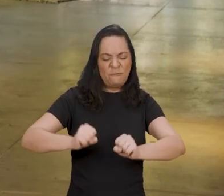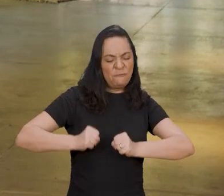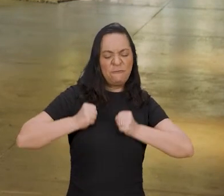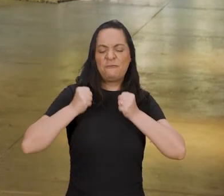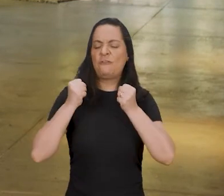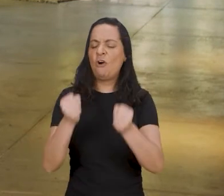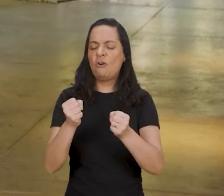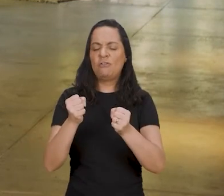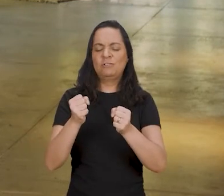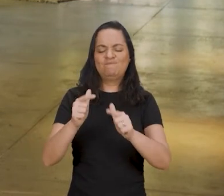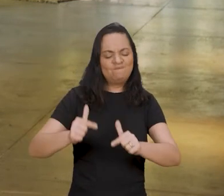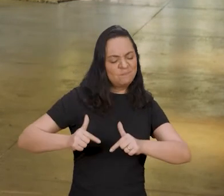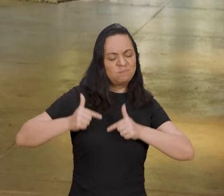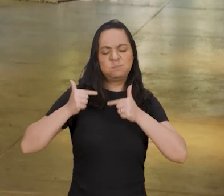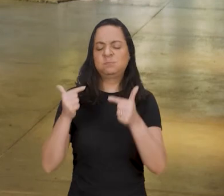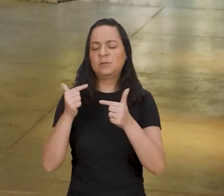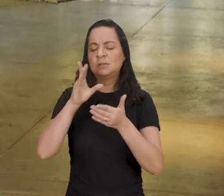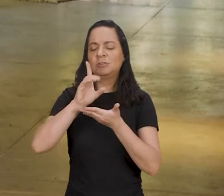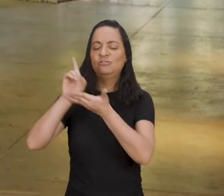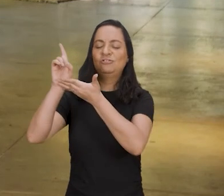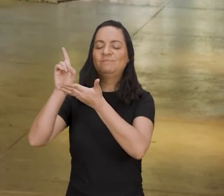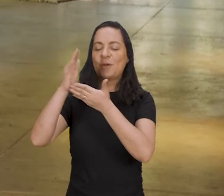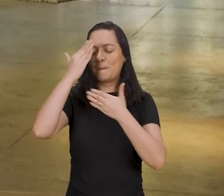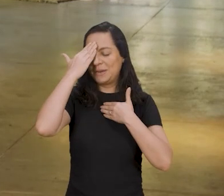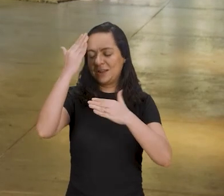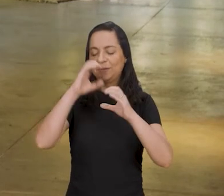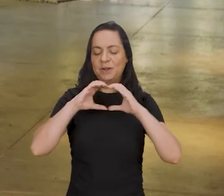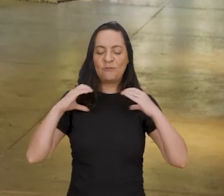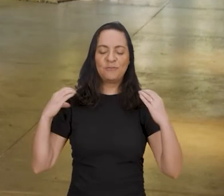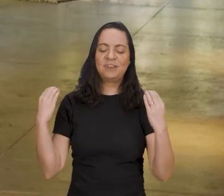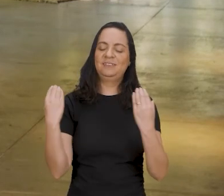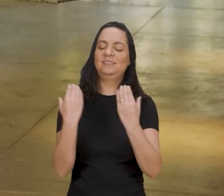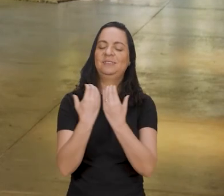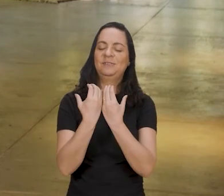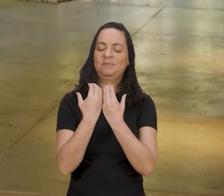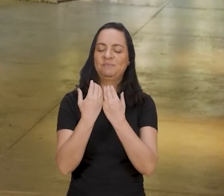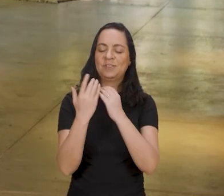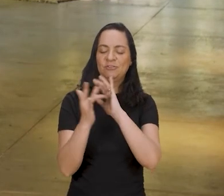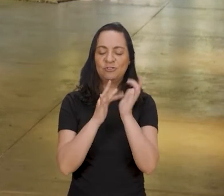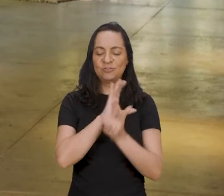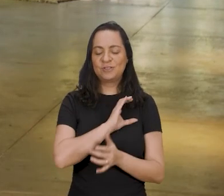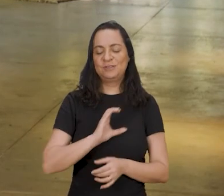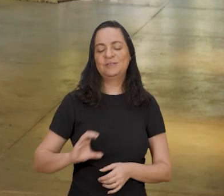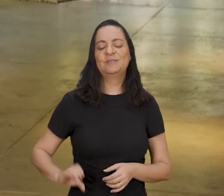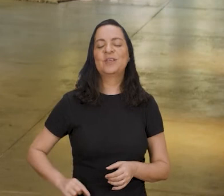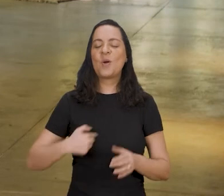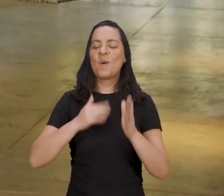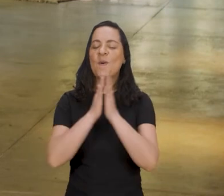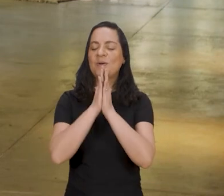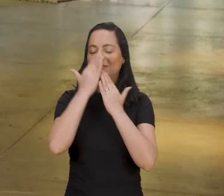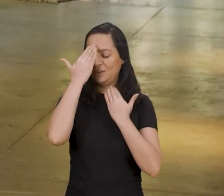equipadas, fortalecidas por Ti. Obrigado por essa conferência. Em Cristo Jesus, eu oro e